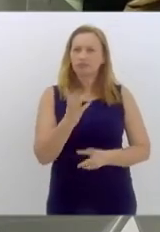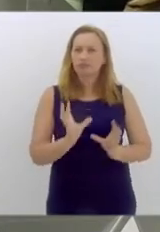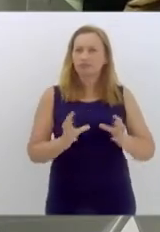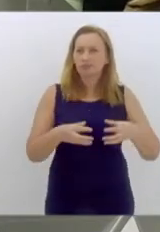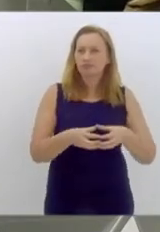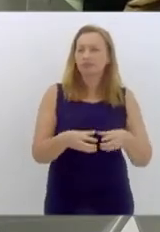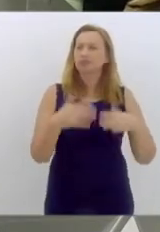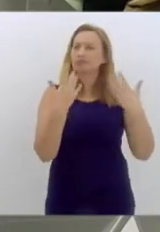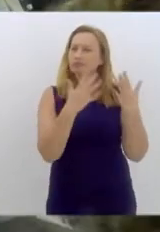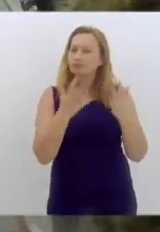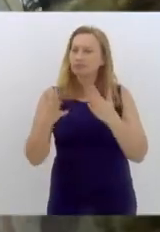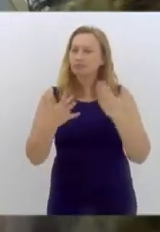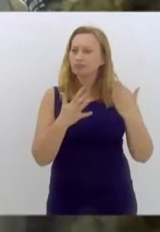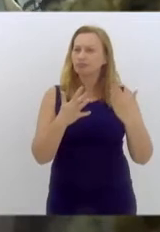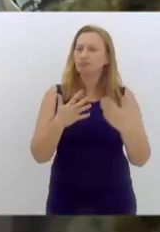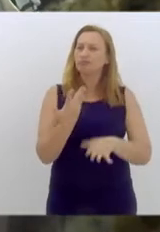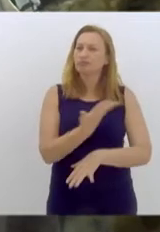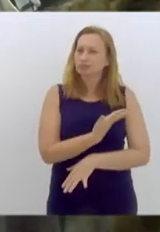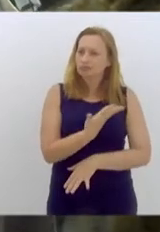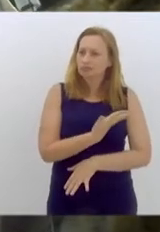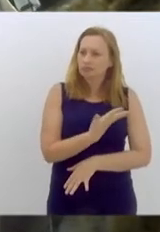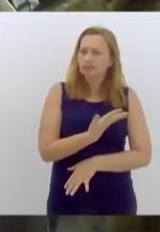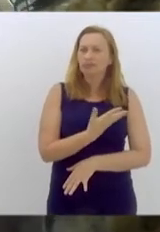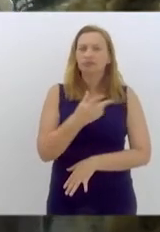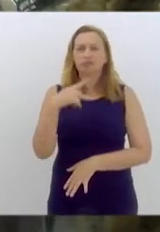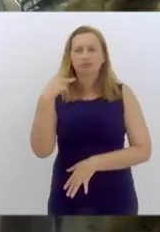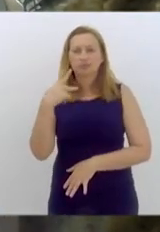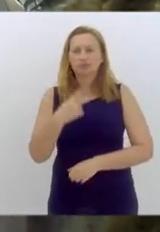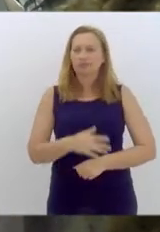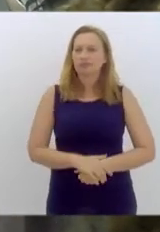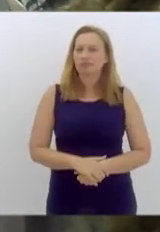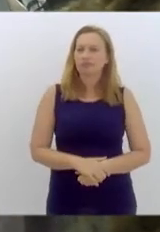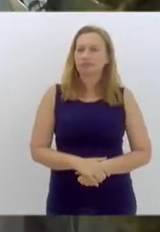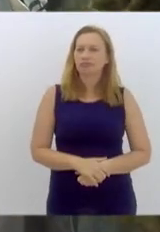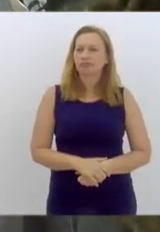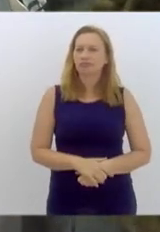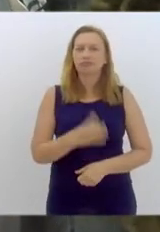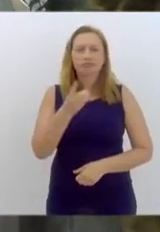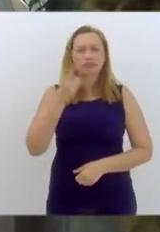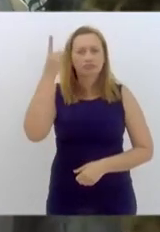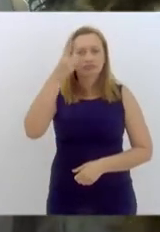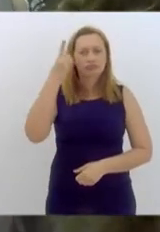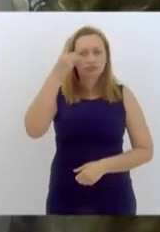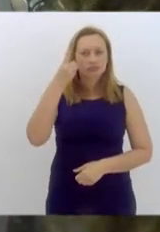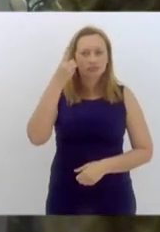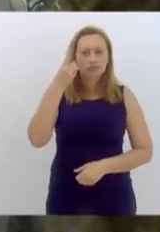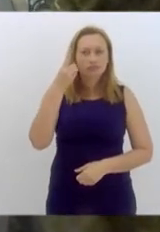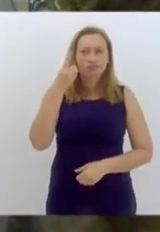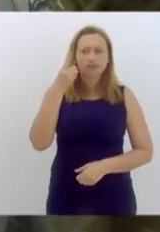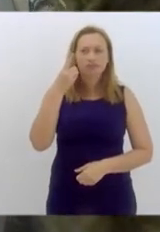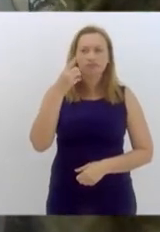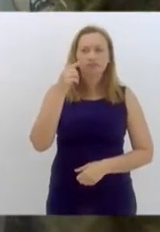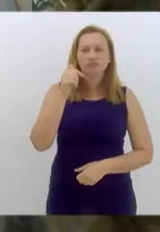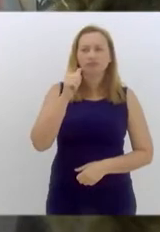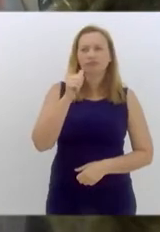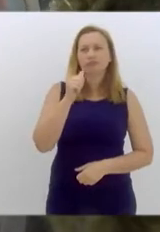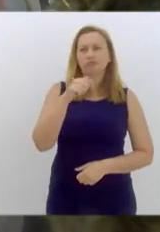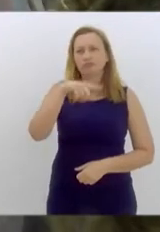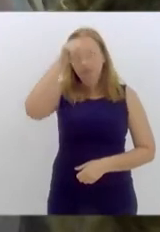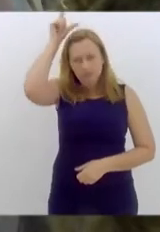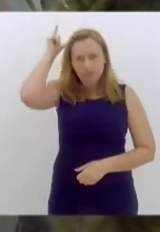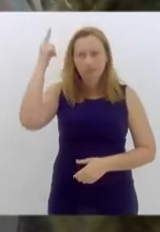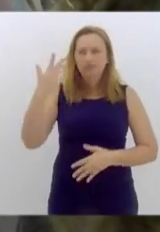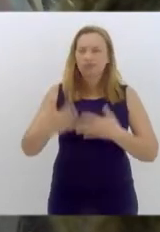deles, saudar todos os queridos companheiros de parlamento. Deputado Augusto Paulo, eu me sinto muito contemplada com a sua fala, mas eu queria